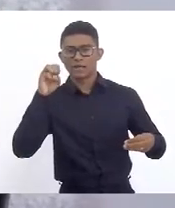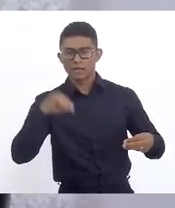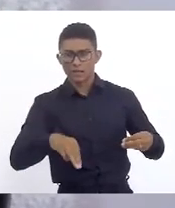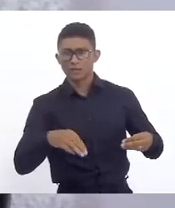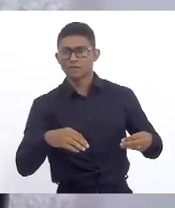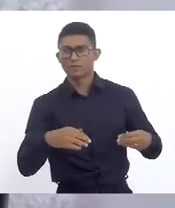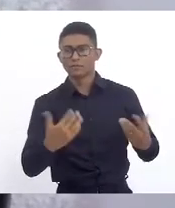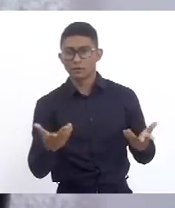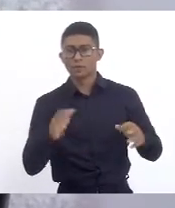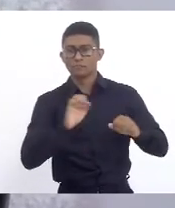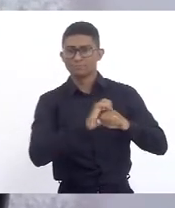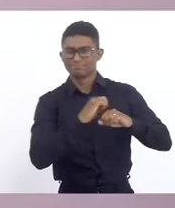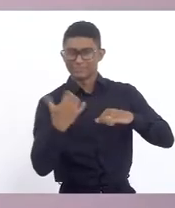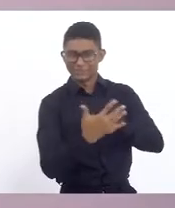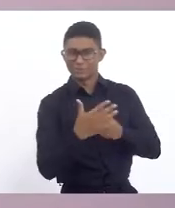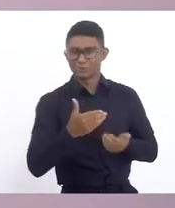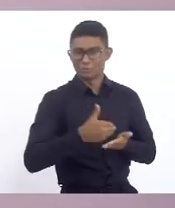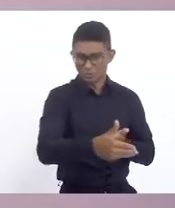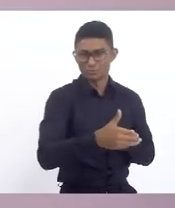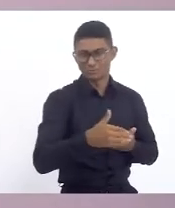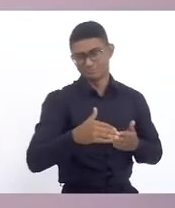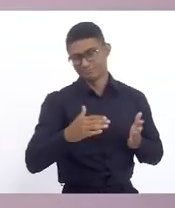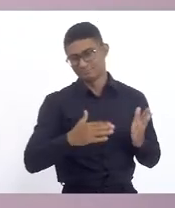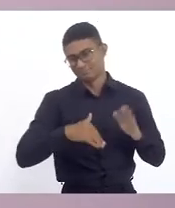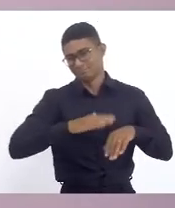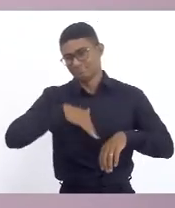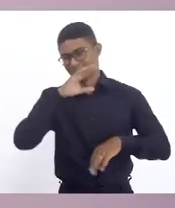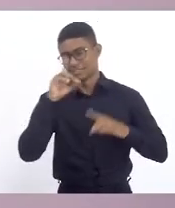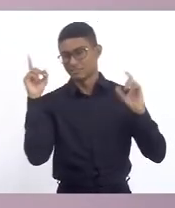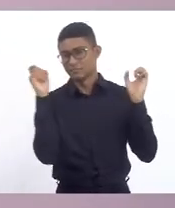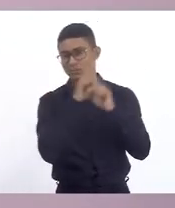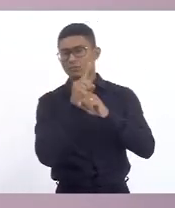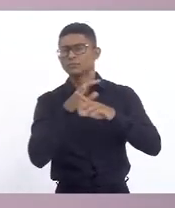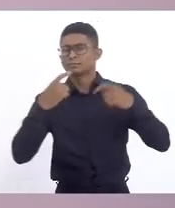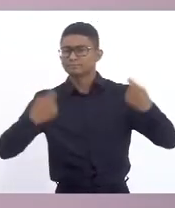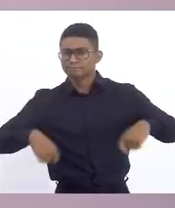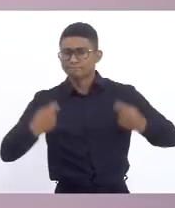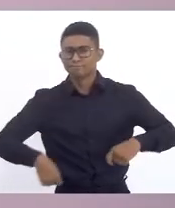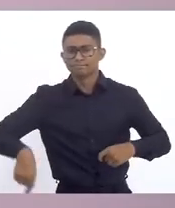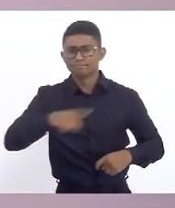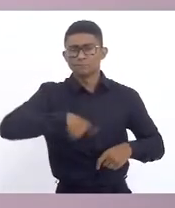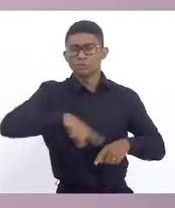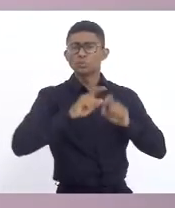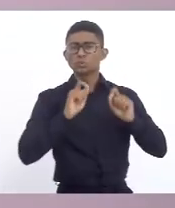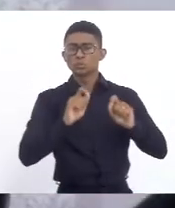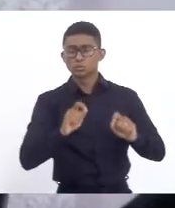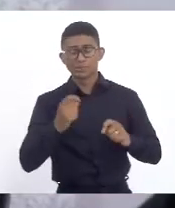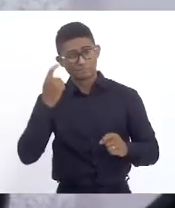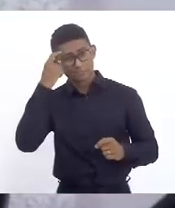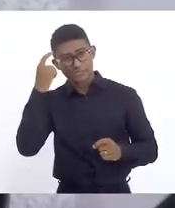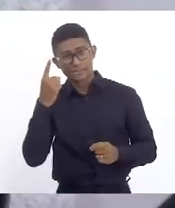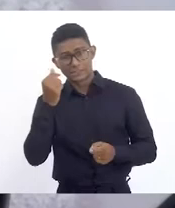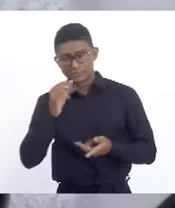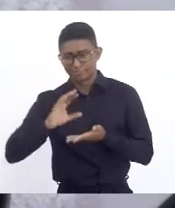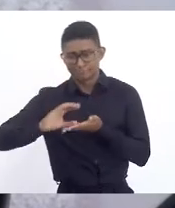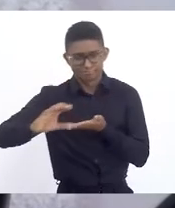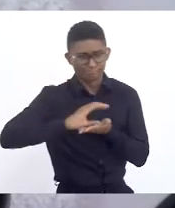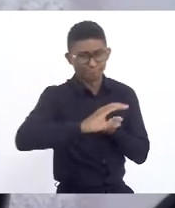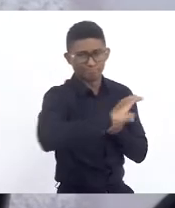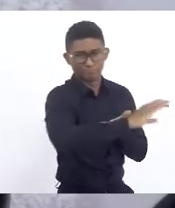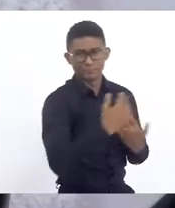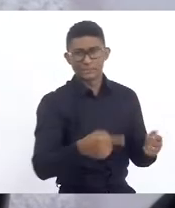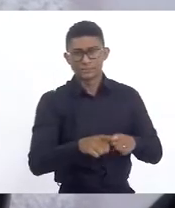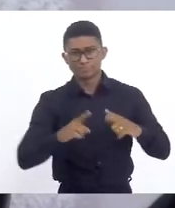Veio a pandemia, tornou isso mais difícil, mas é preciso se empenhar e liquidar melhor as despesas do FECAM e executar. A gente viu